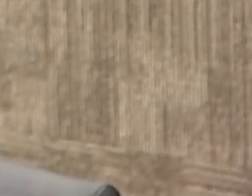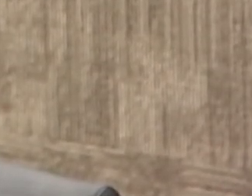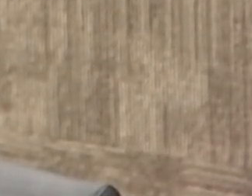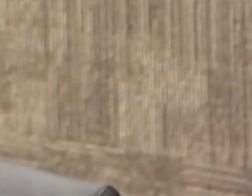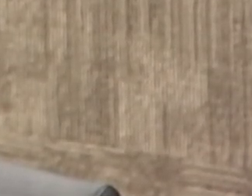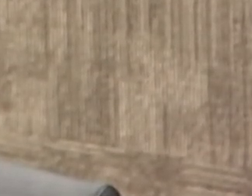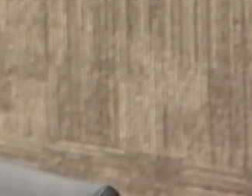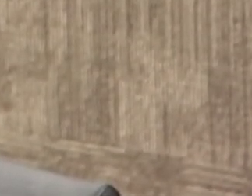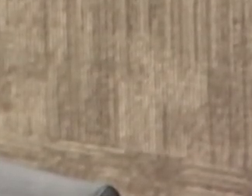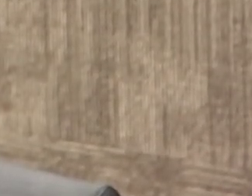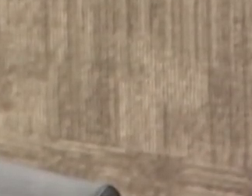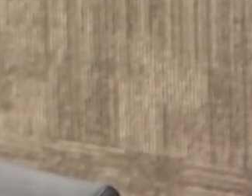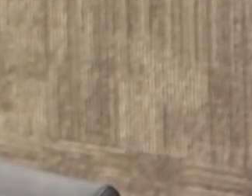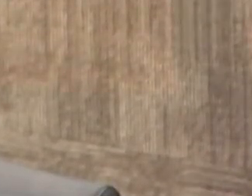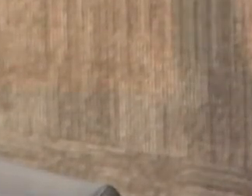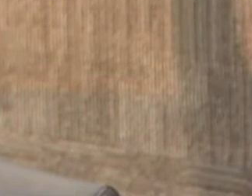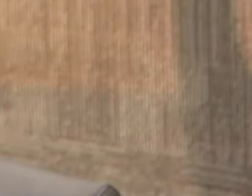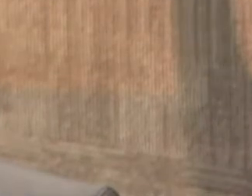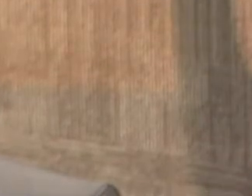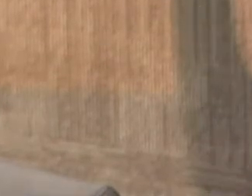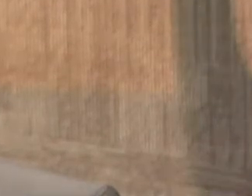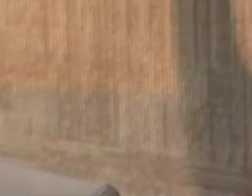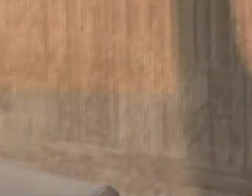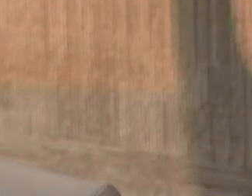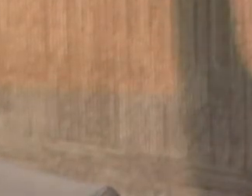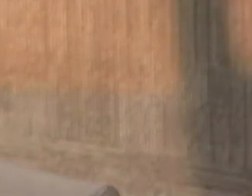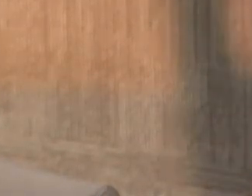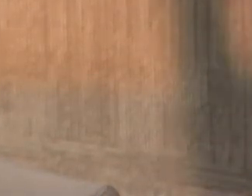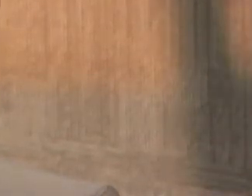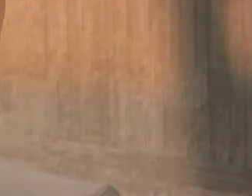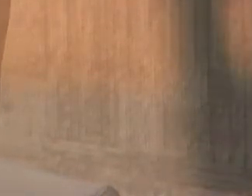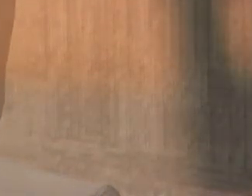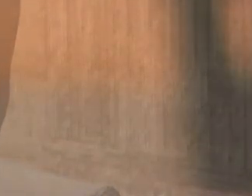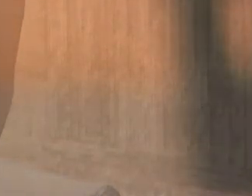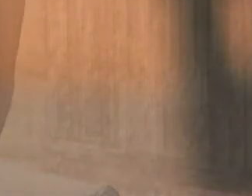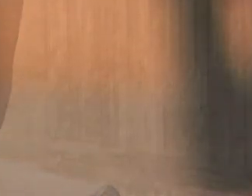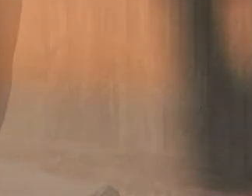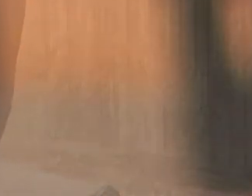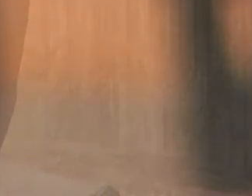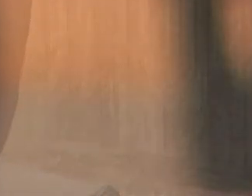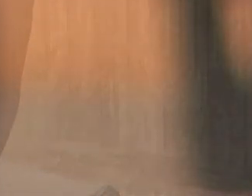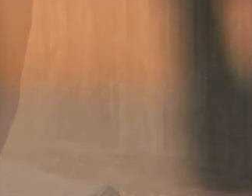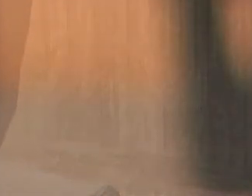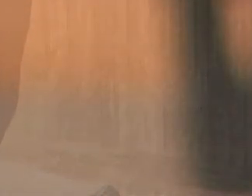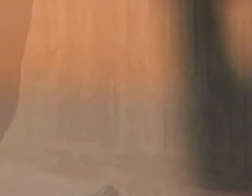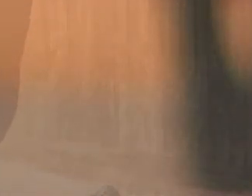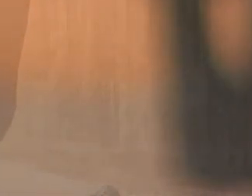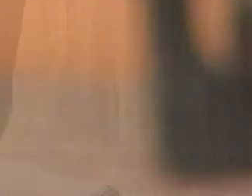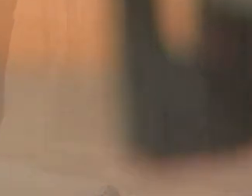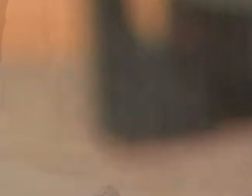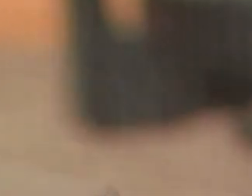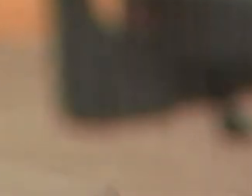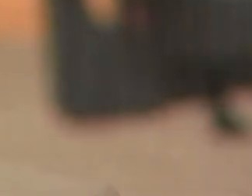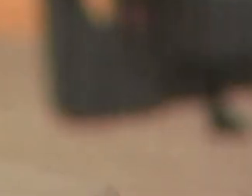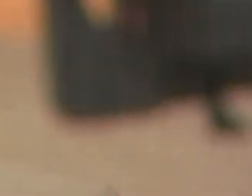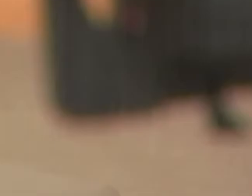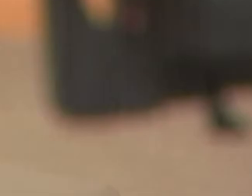por lo que más tú quieras. ¿Hasta cuándo? ¿Hasta cuándo?